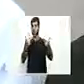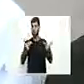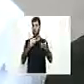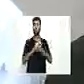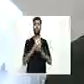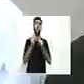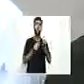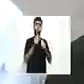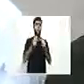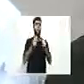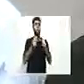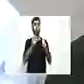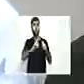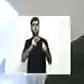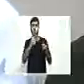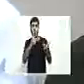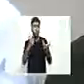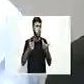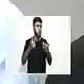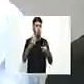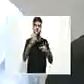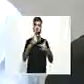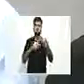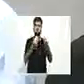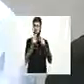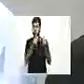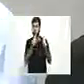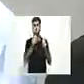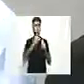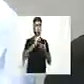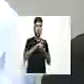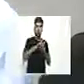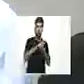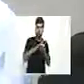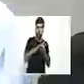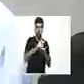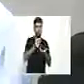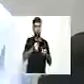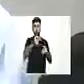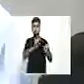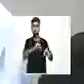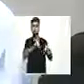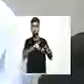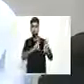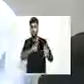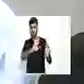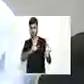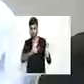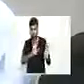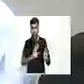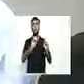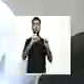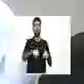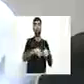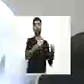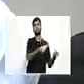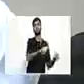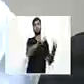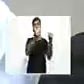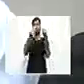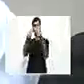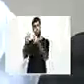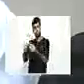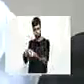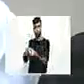que não tem mais valor material que não tem mais uso que não tem mais serventia vão ser destinados